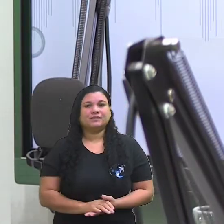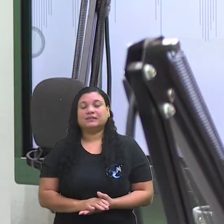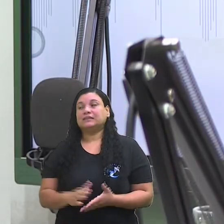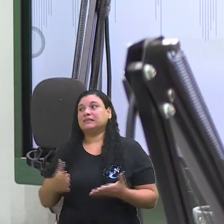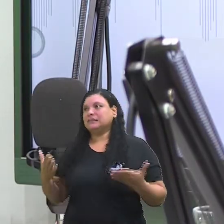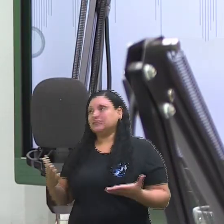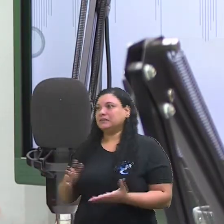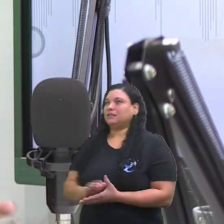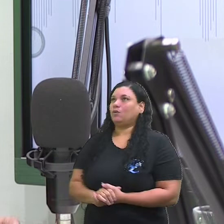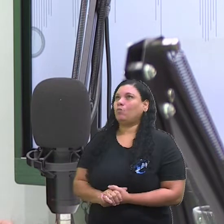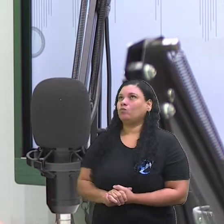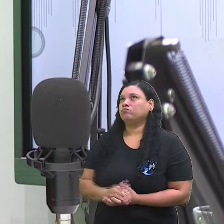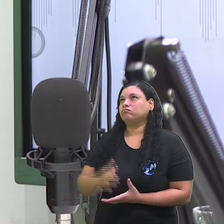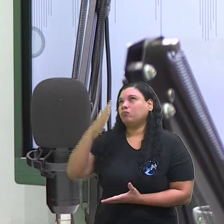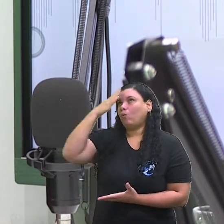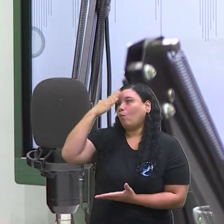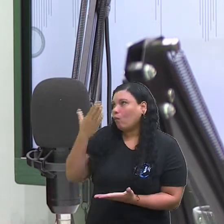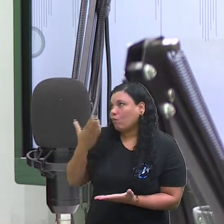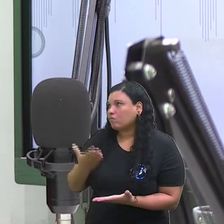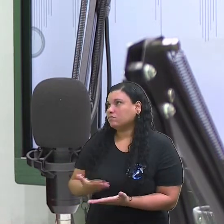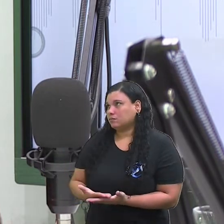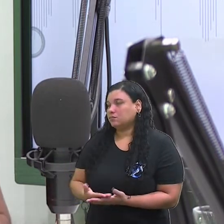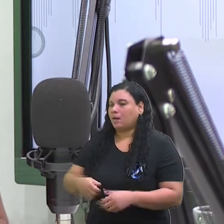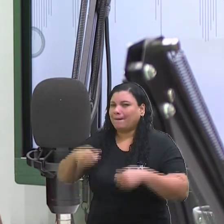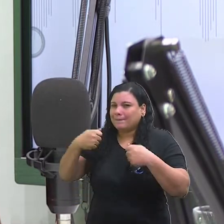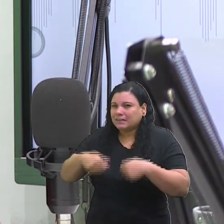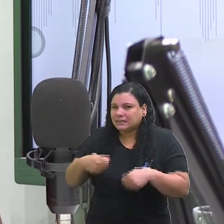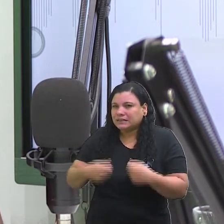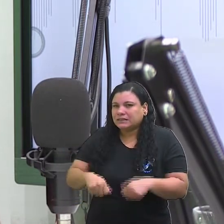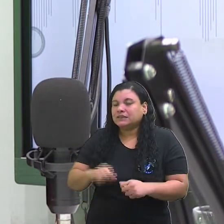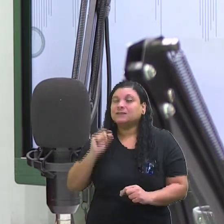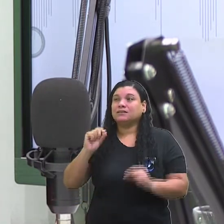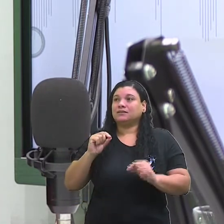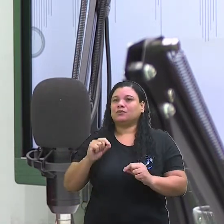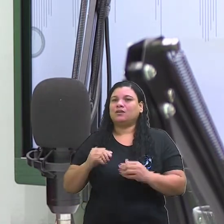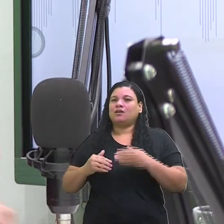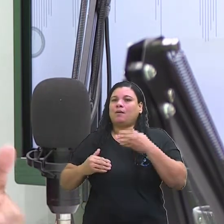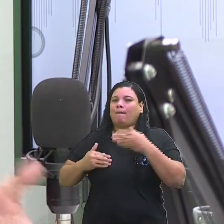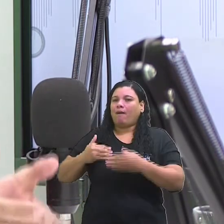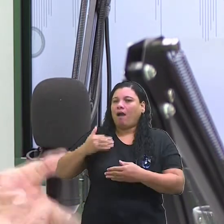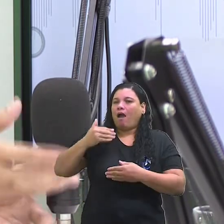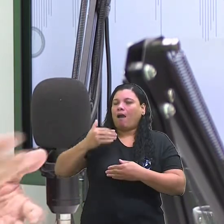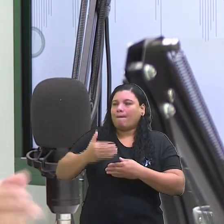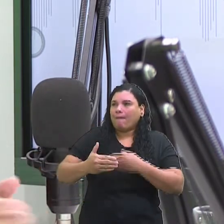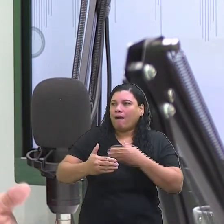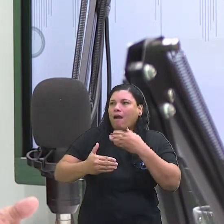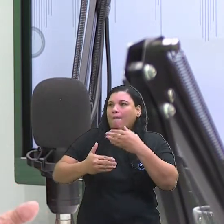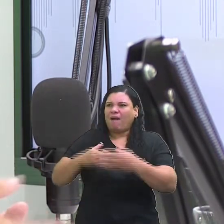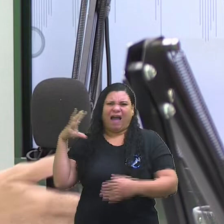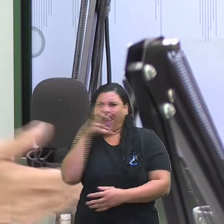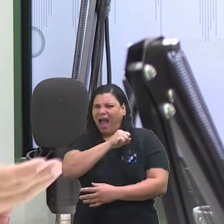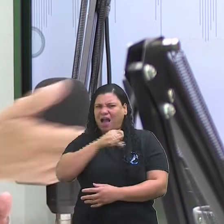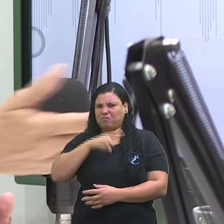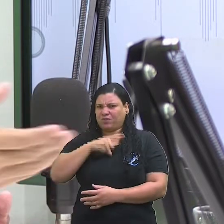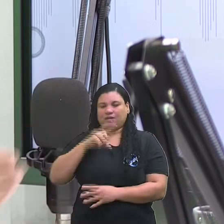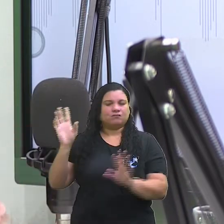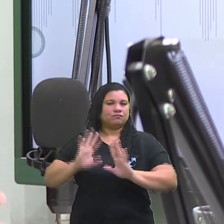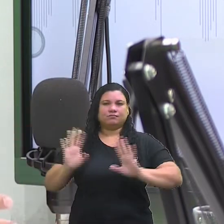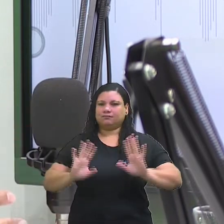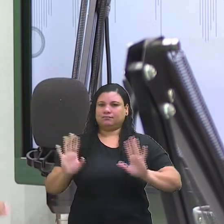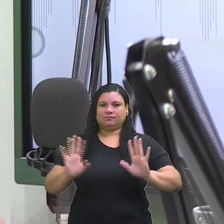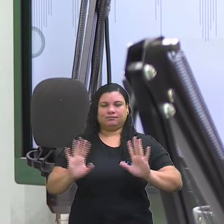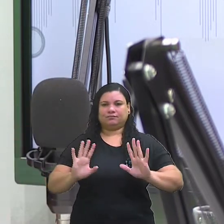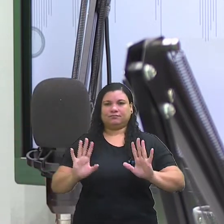confiança é algo que se vai construindo aos poucos, né? Então, por exemplo, nós estamos nos conhecendo hoje, digo nós